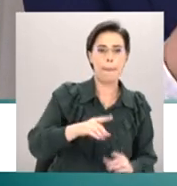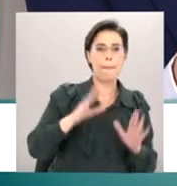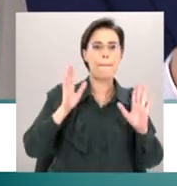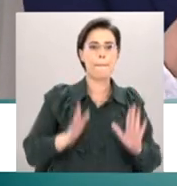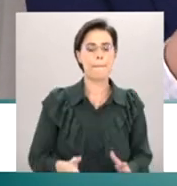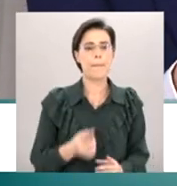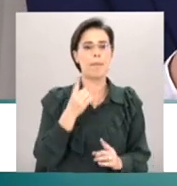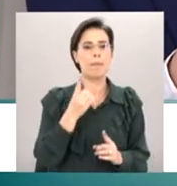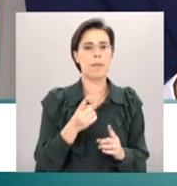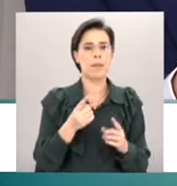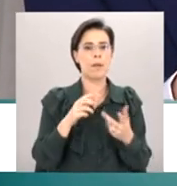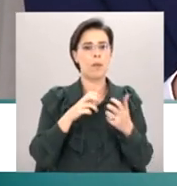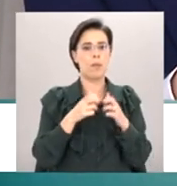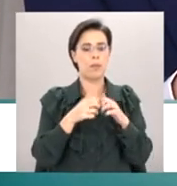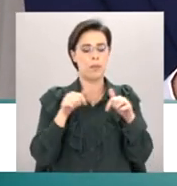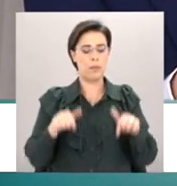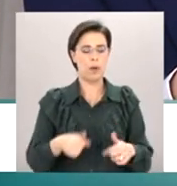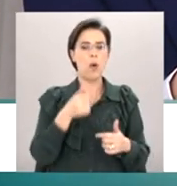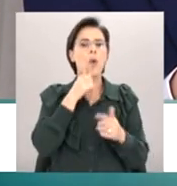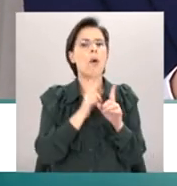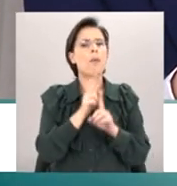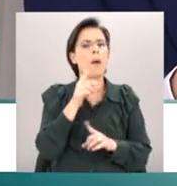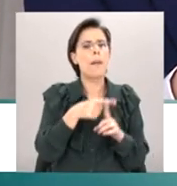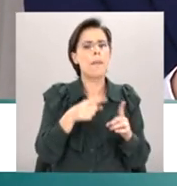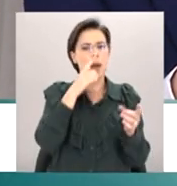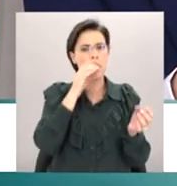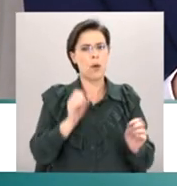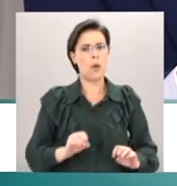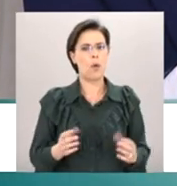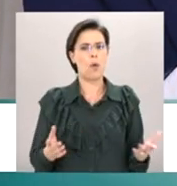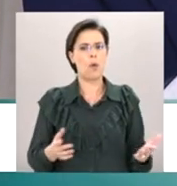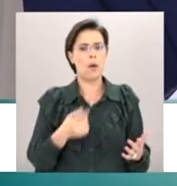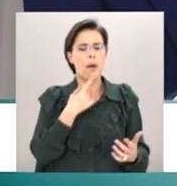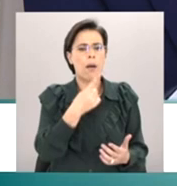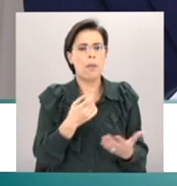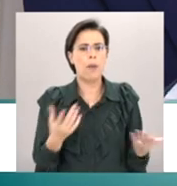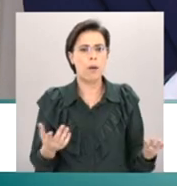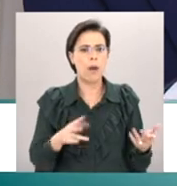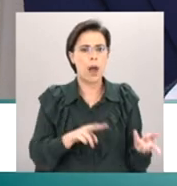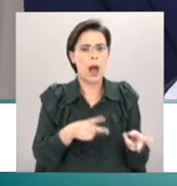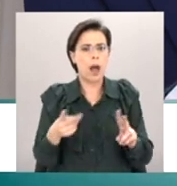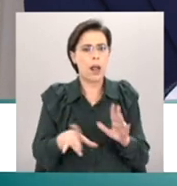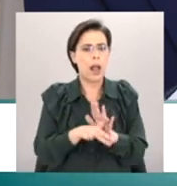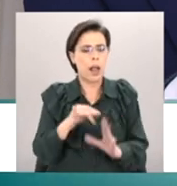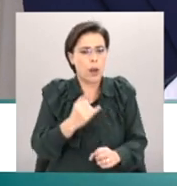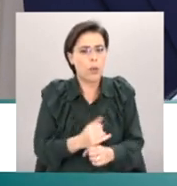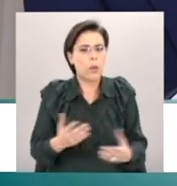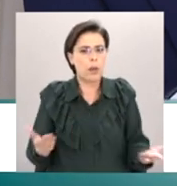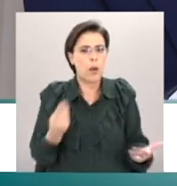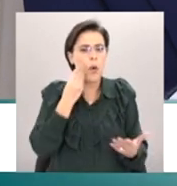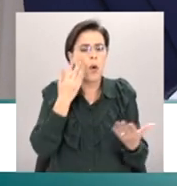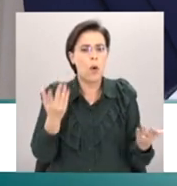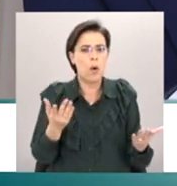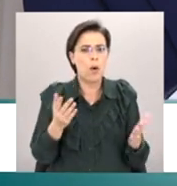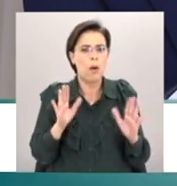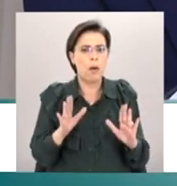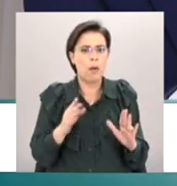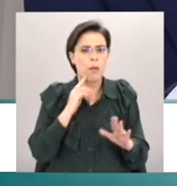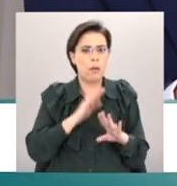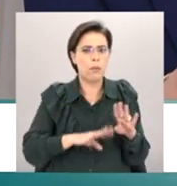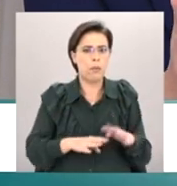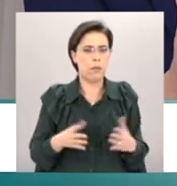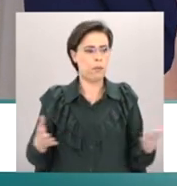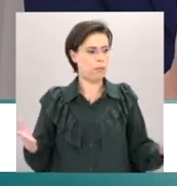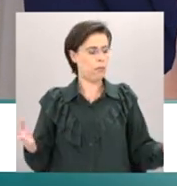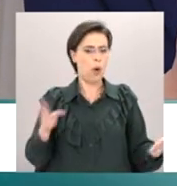vezes aqui um elefante na sala neste subir o senhor meses o meu por tudo são sempre me pergunto a alteração da legislação laboral como é que se posta e